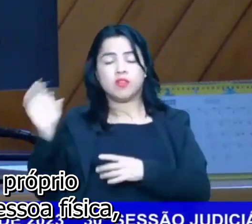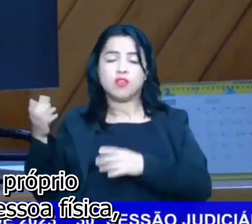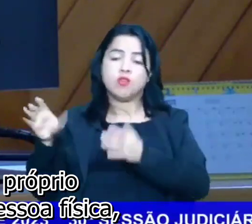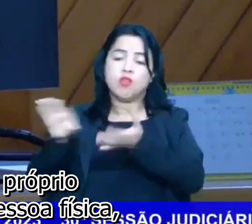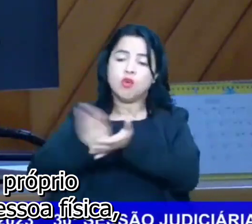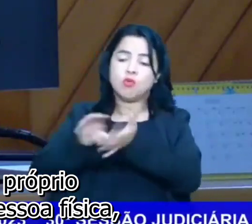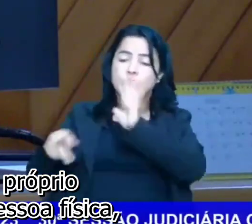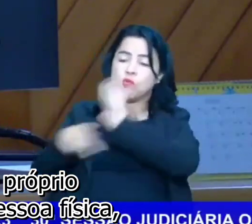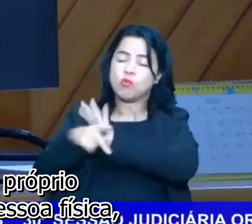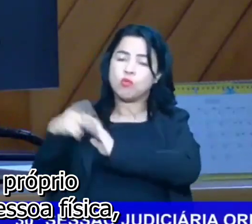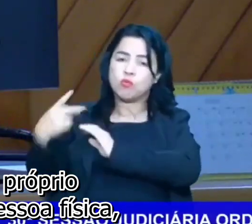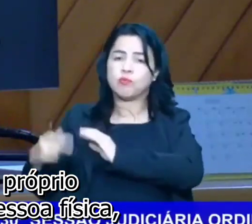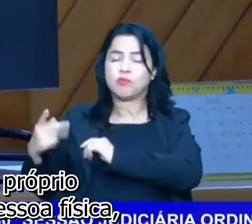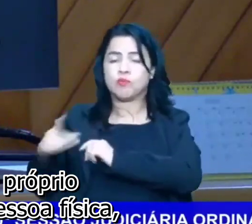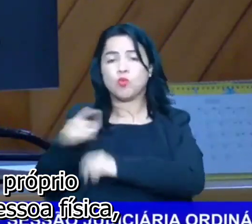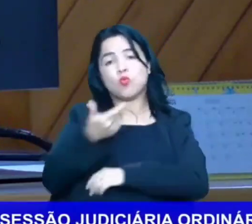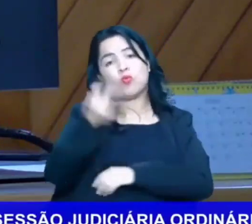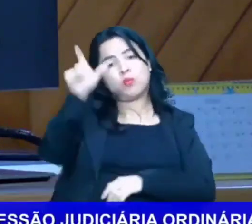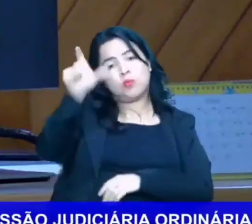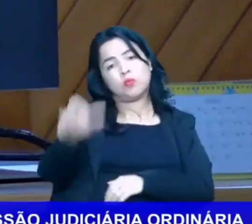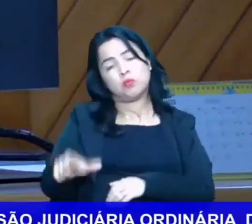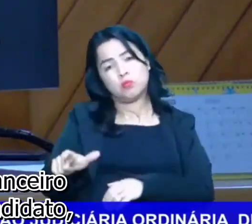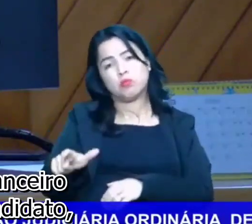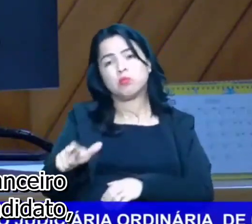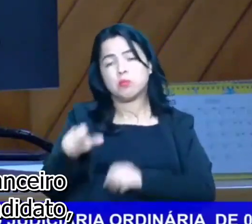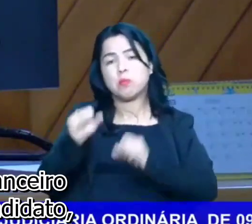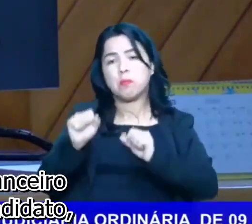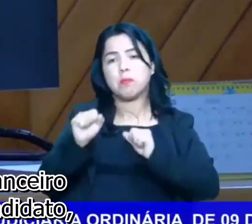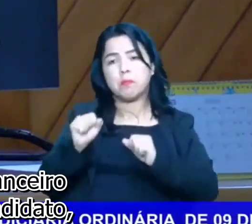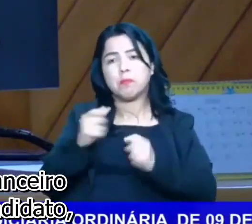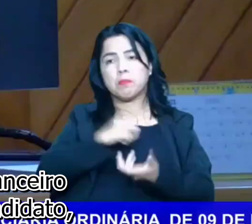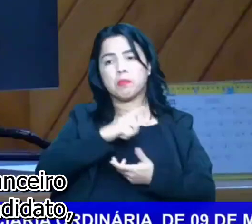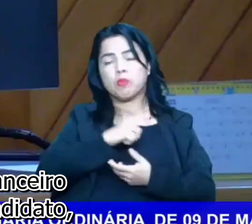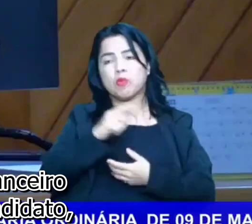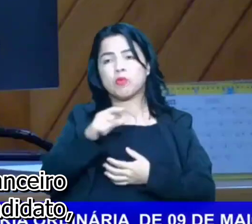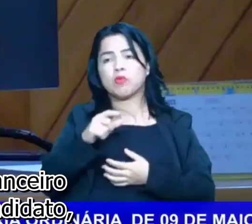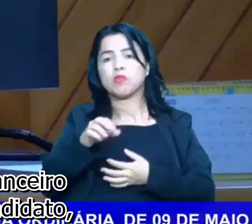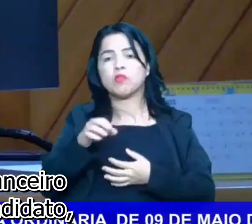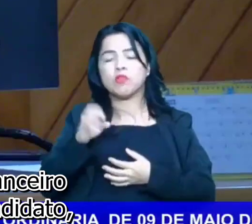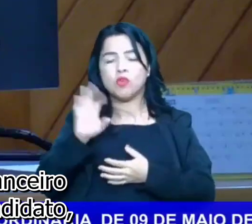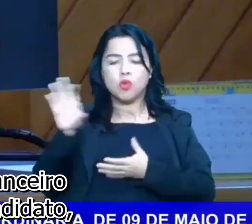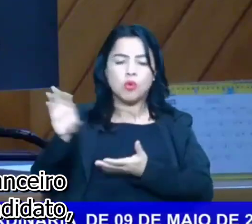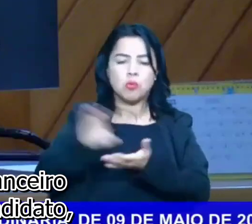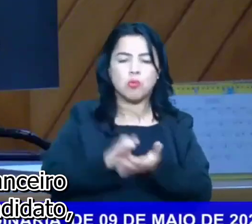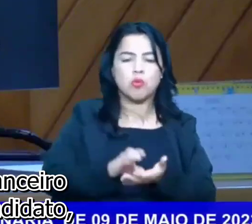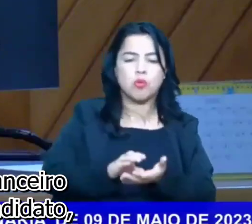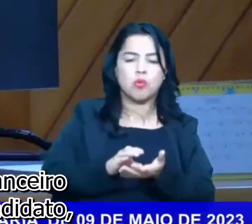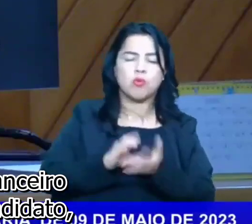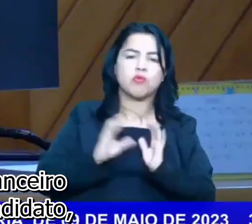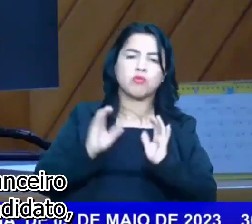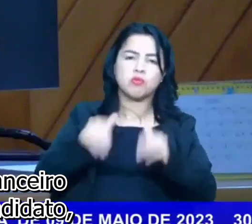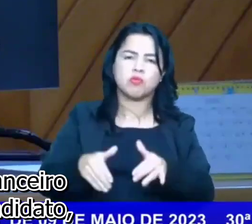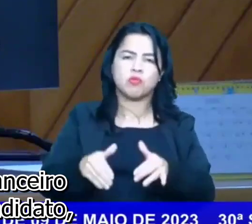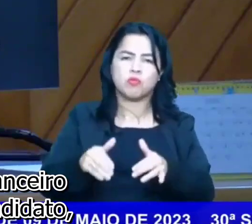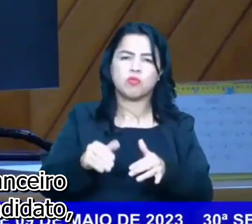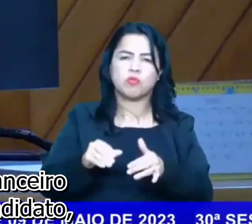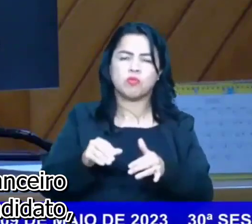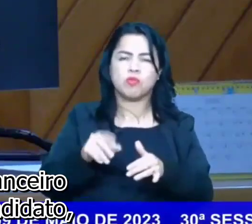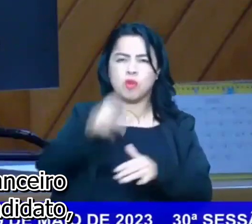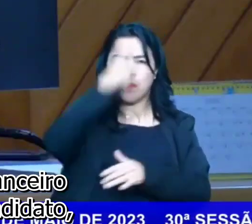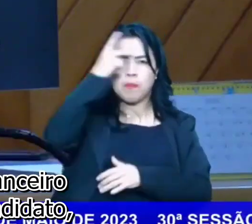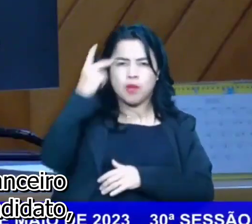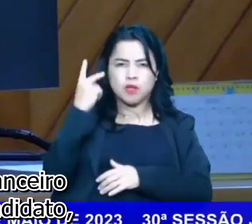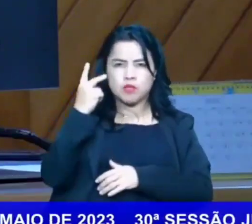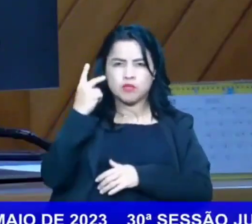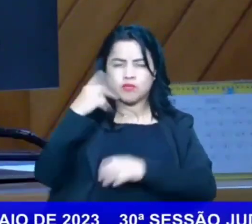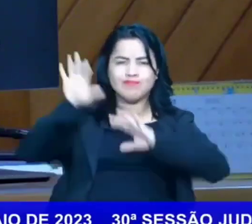privados ou por outra pessoa física, de maneira que não houve desembolso financeiro das contas oficiais da pessoa jurídica